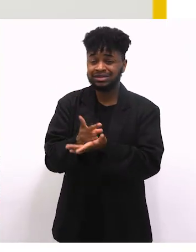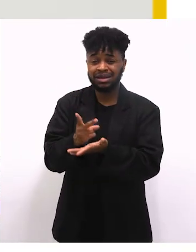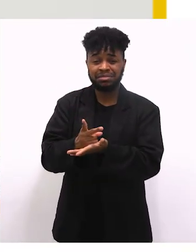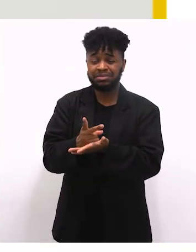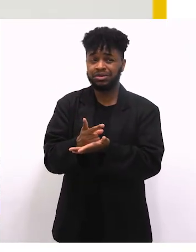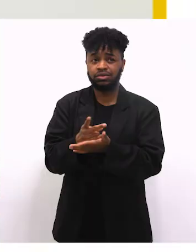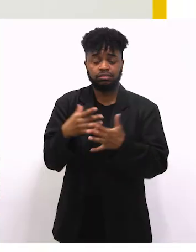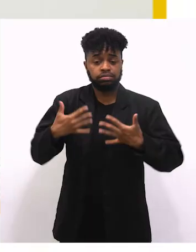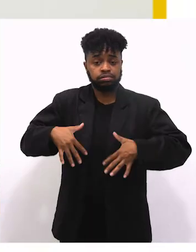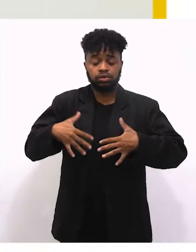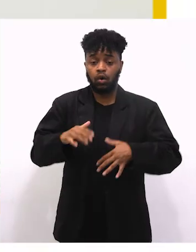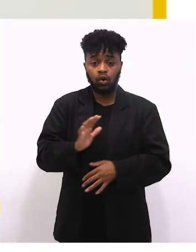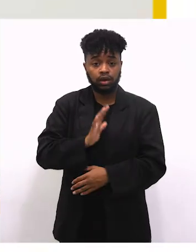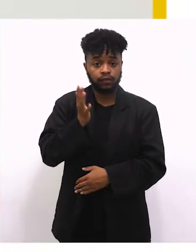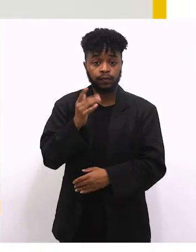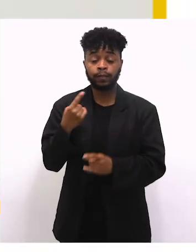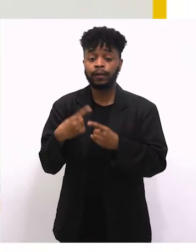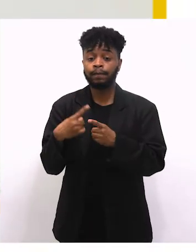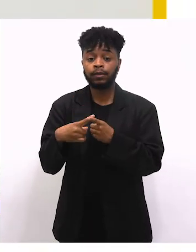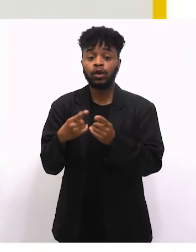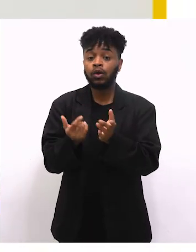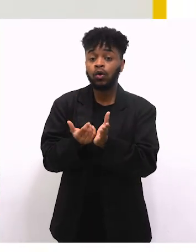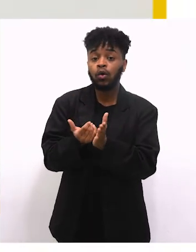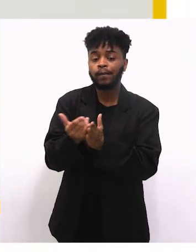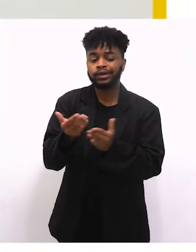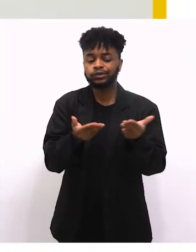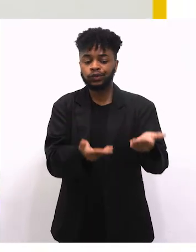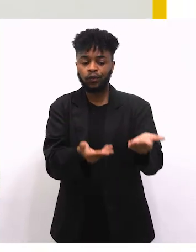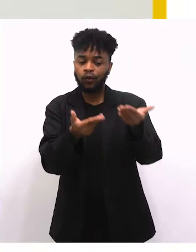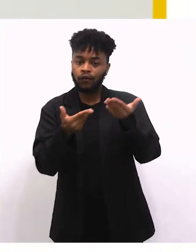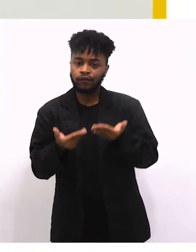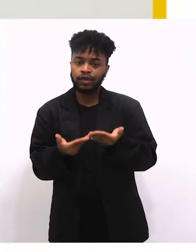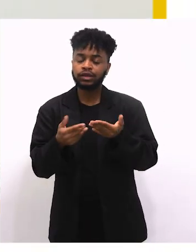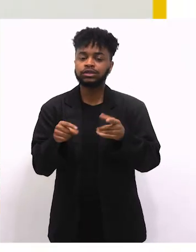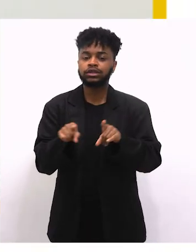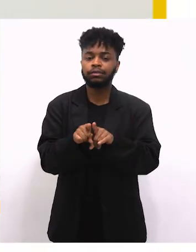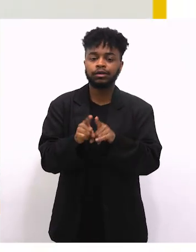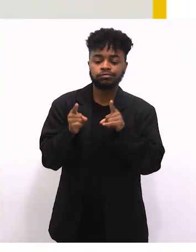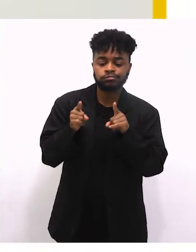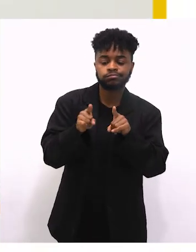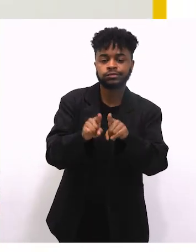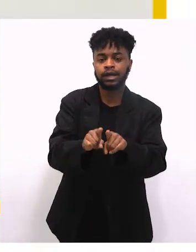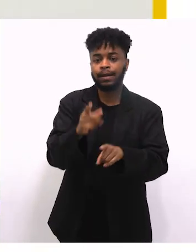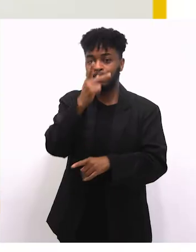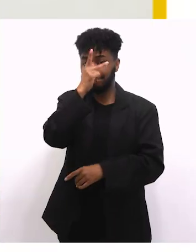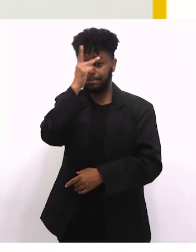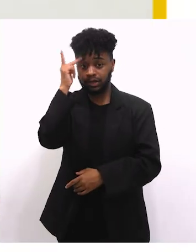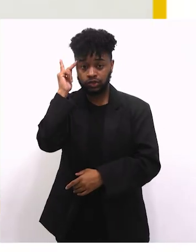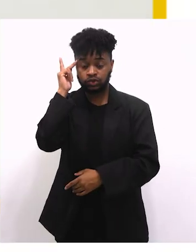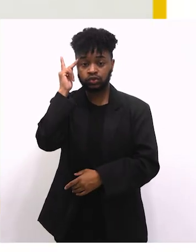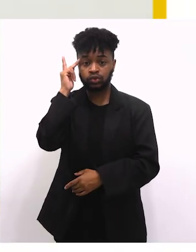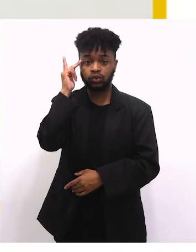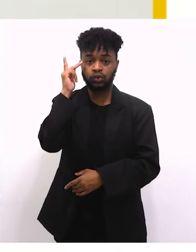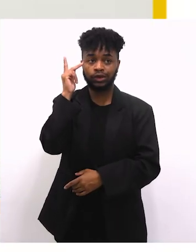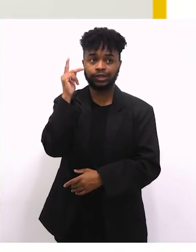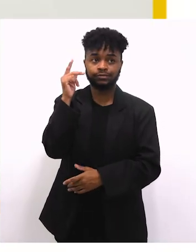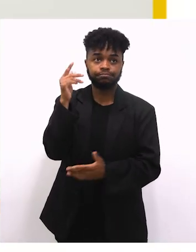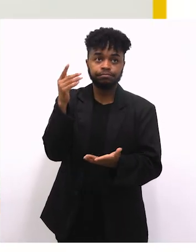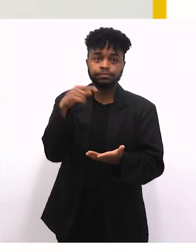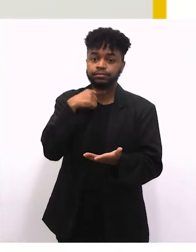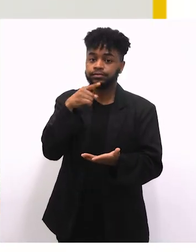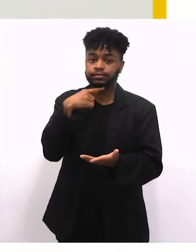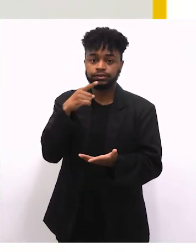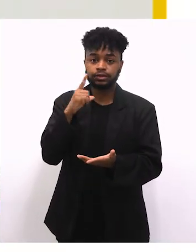são alarmantes, porque começa com esse convite e ao mesmo tempo a pessoa acaba ficando